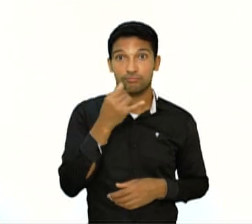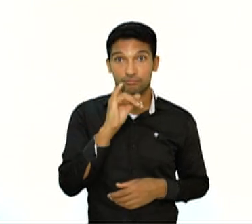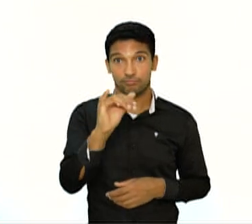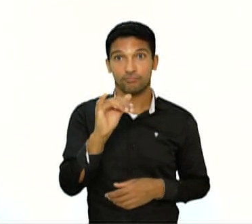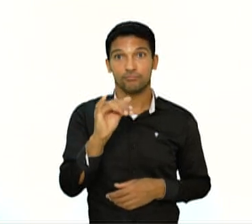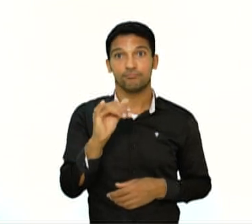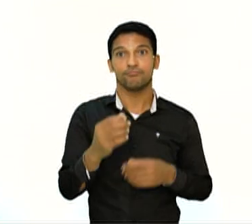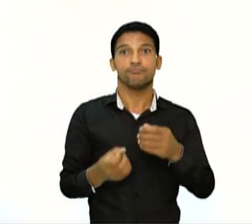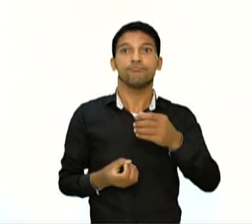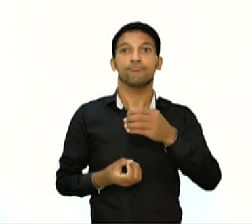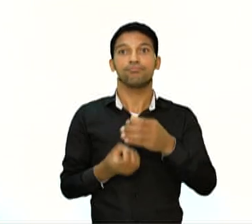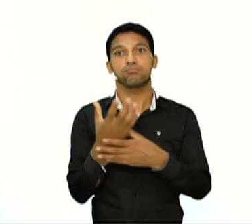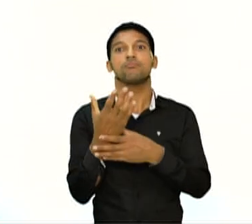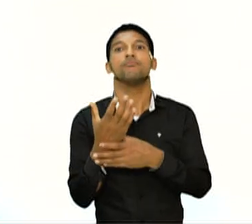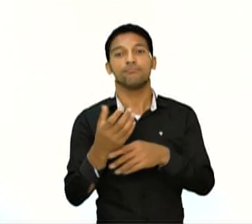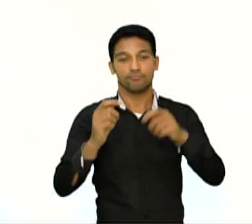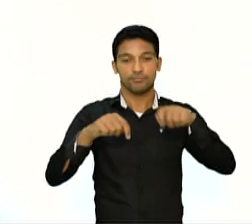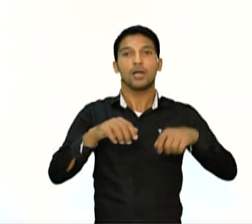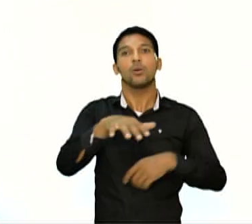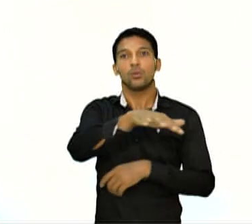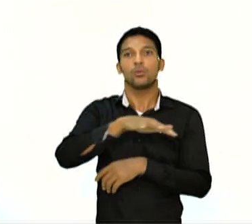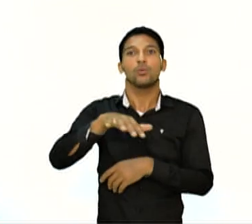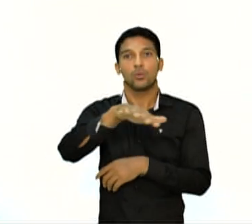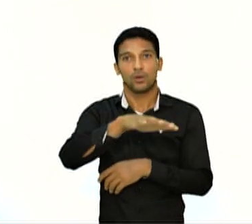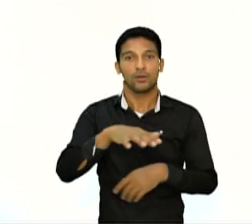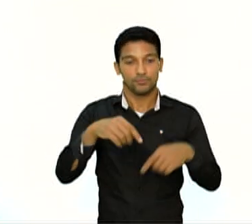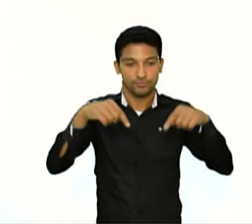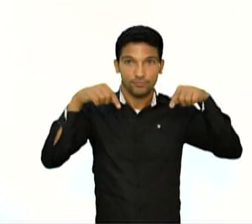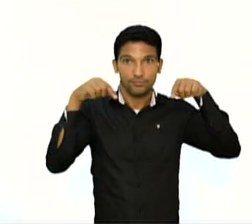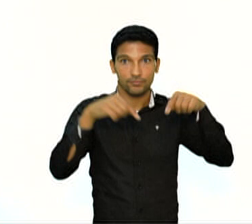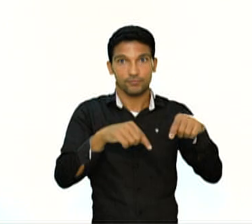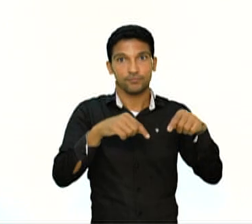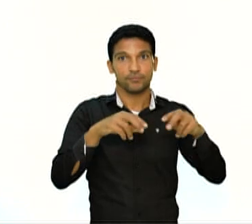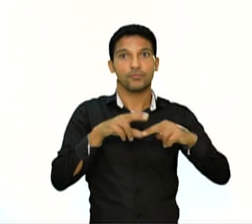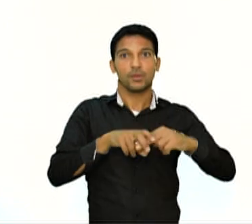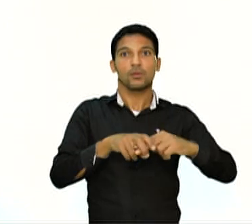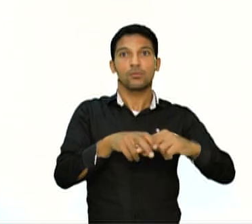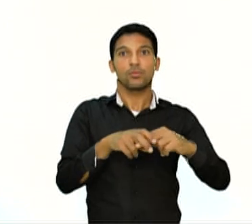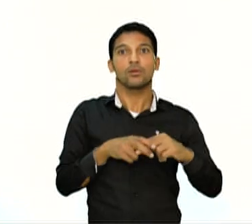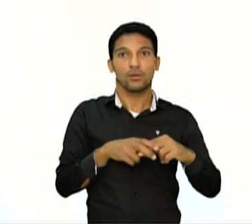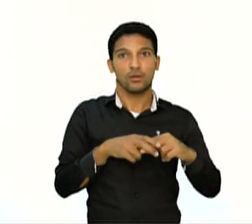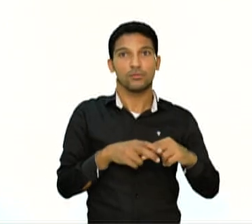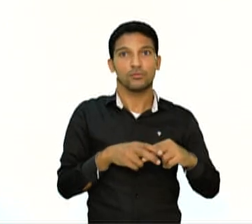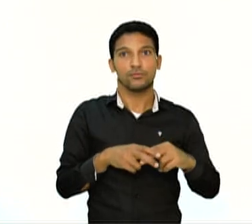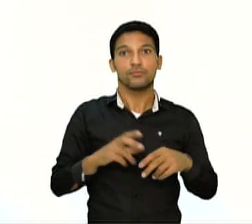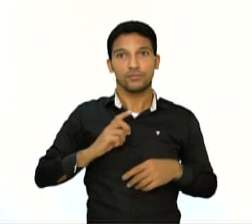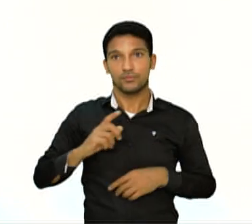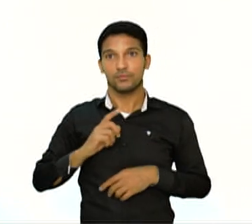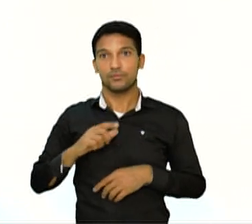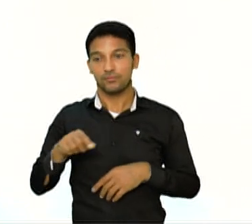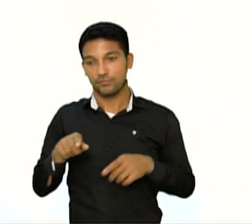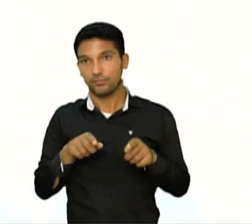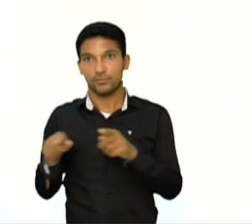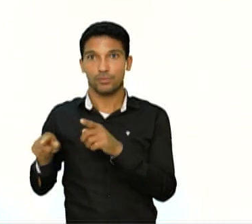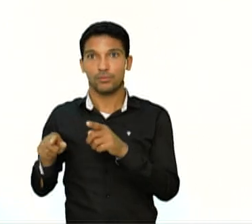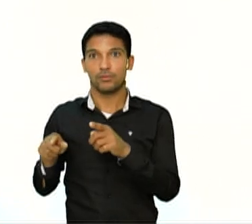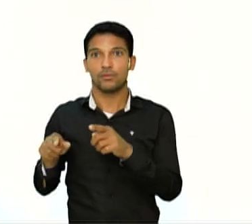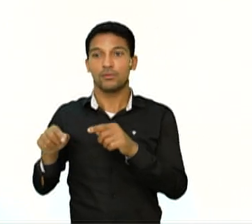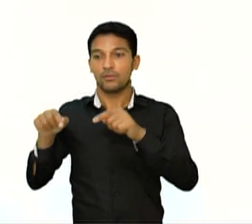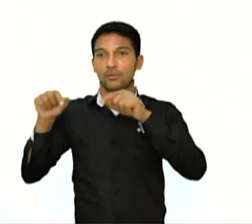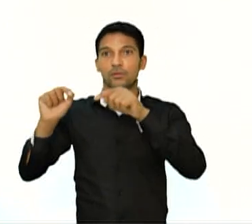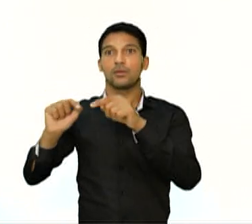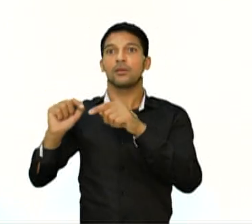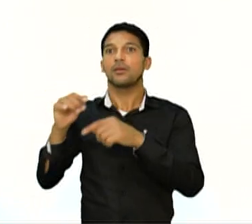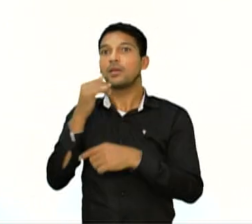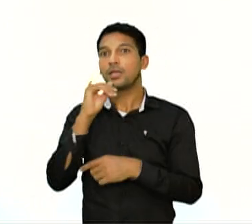formas de fonte. Então, a gente tem que entender, muitas vezes por causa do atrelamento com a energia hidrelétrica, que a usina nuclear